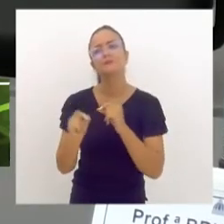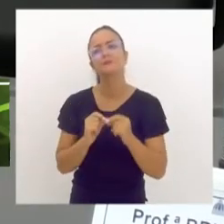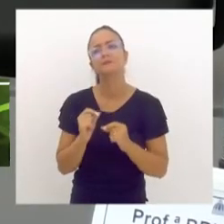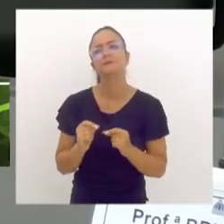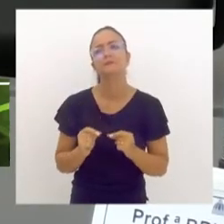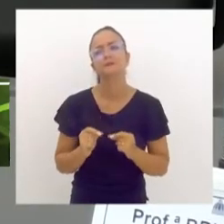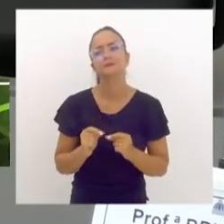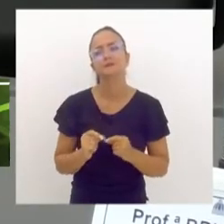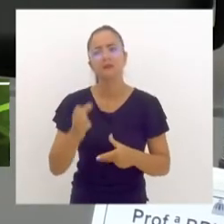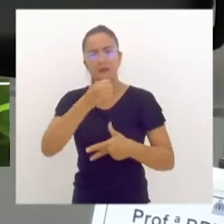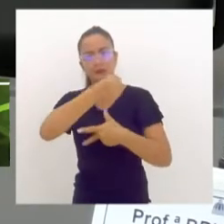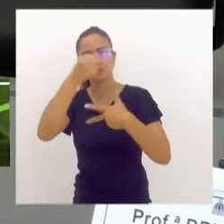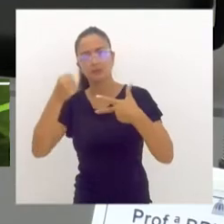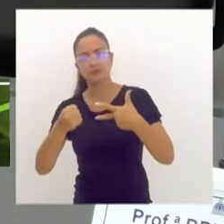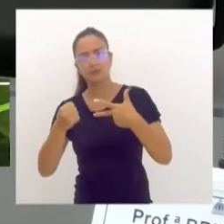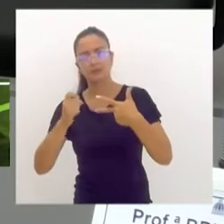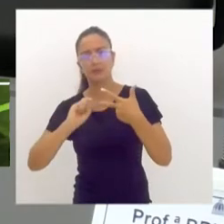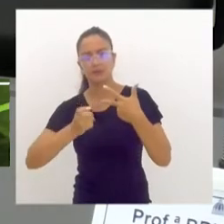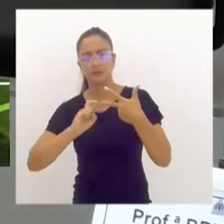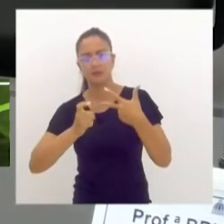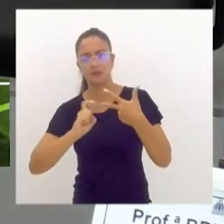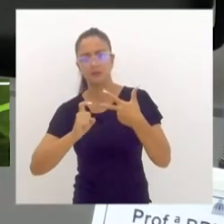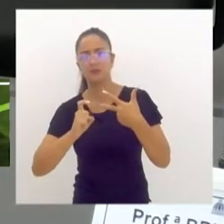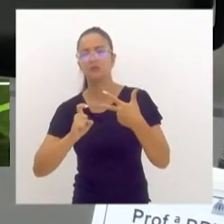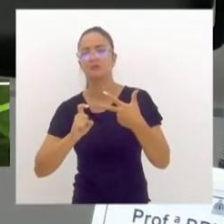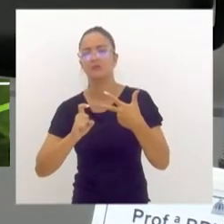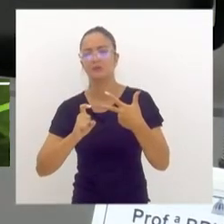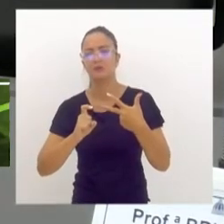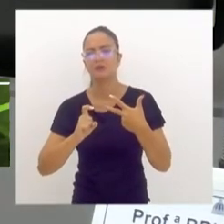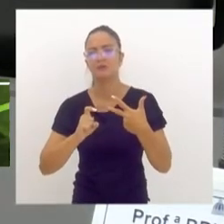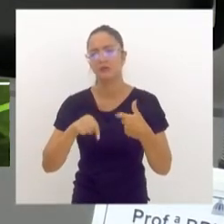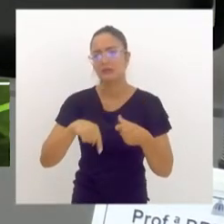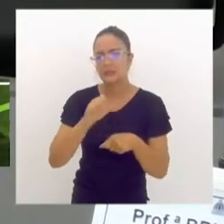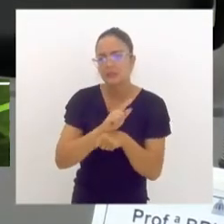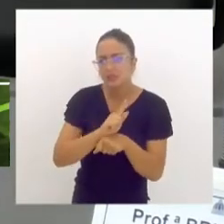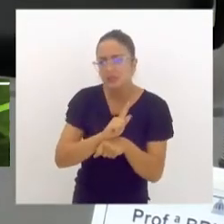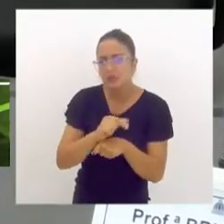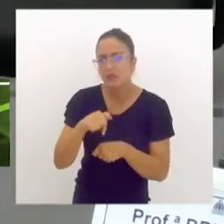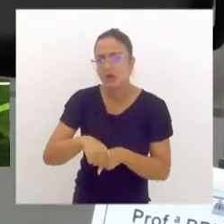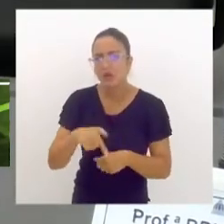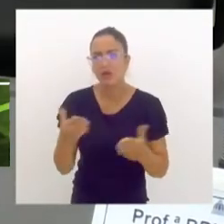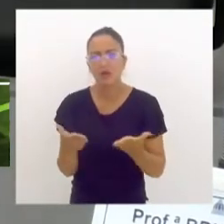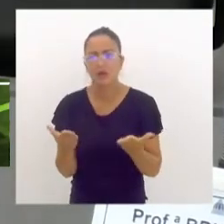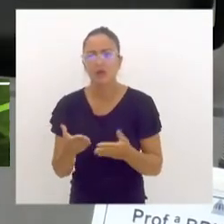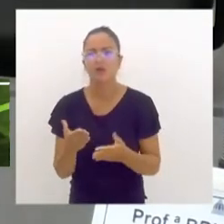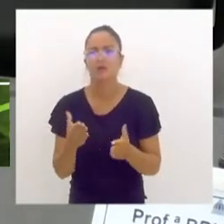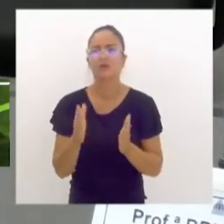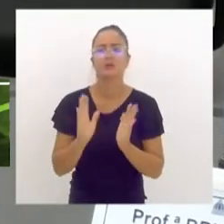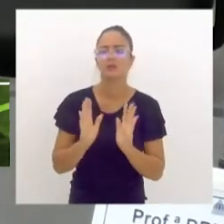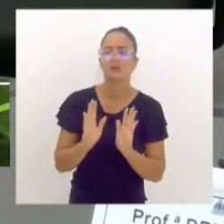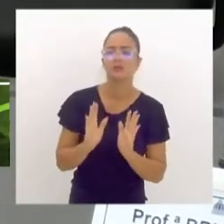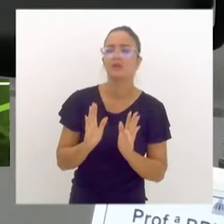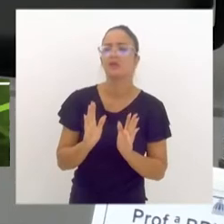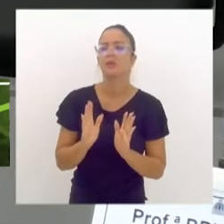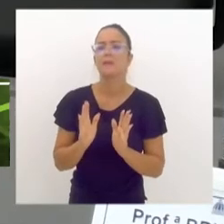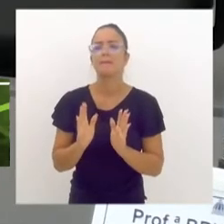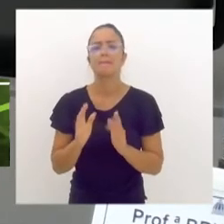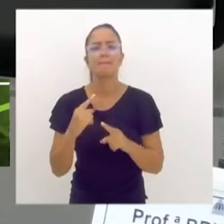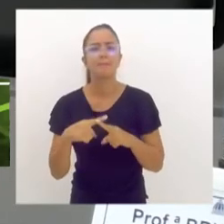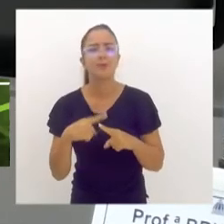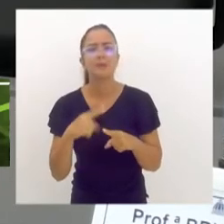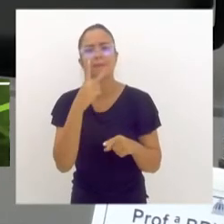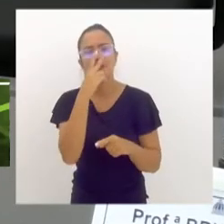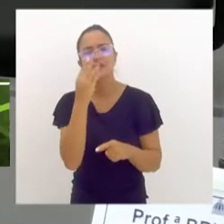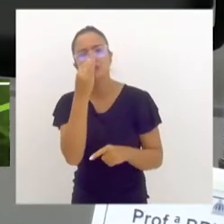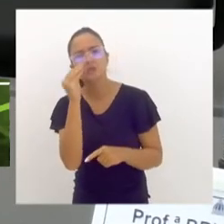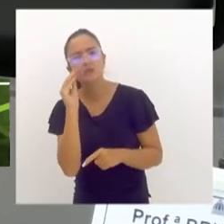desconsideração do Poder Executivo do Estado, e eu não estou falando só desta gestão agora, mas isso reiterado, uma